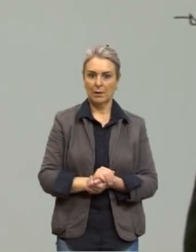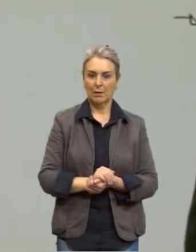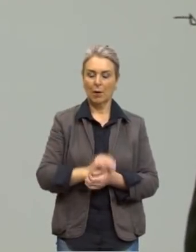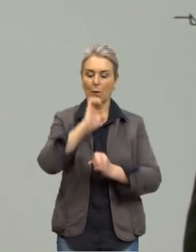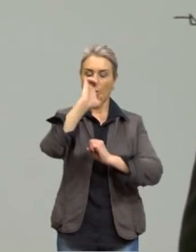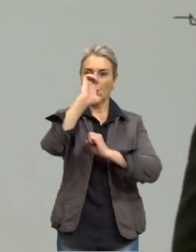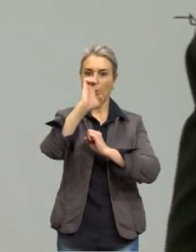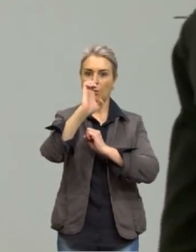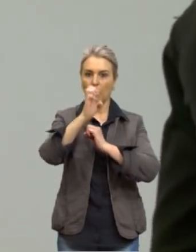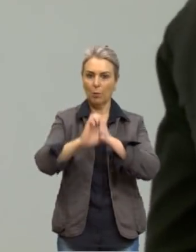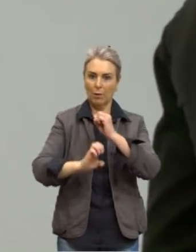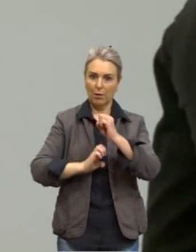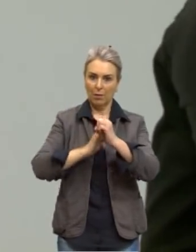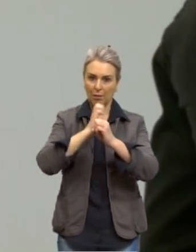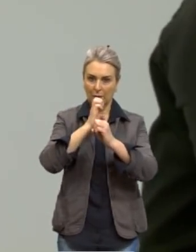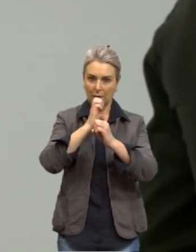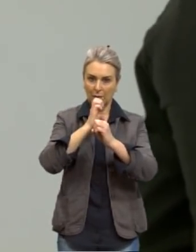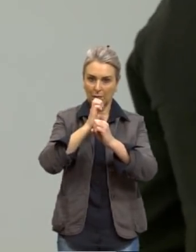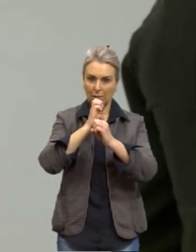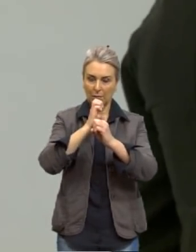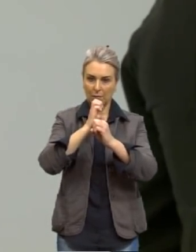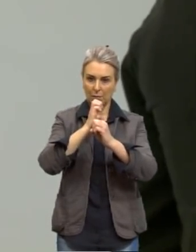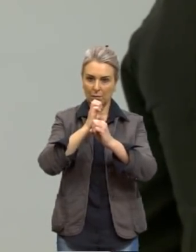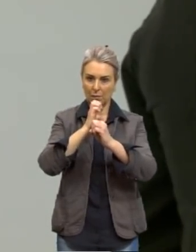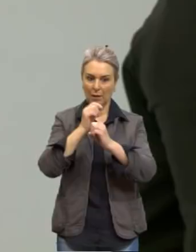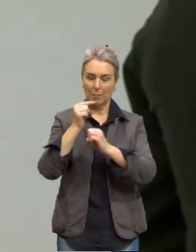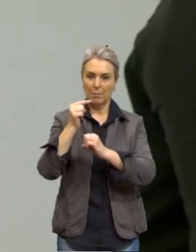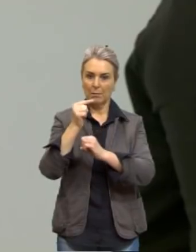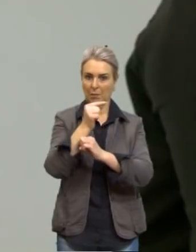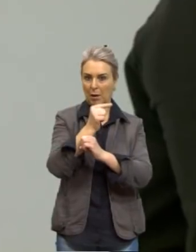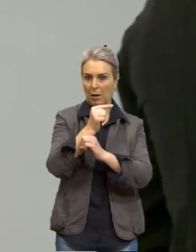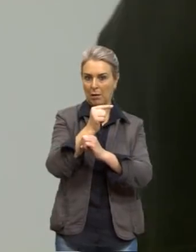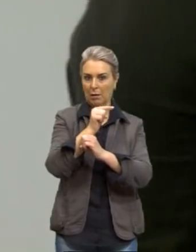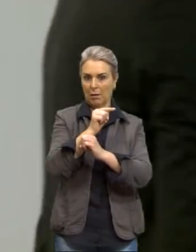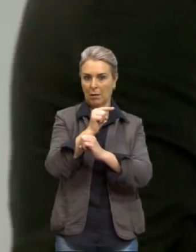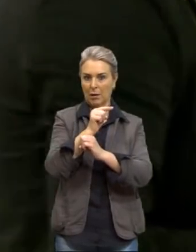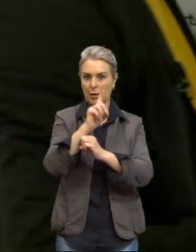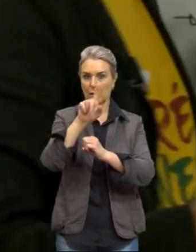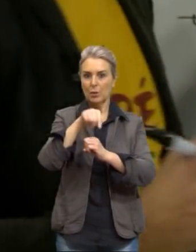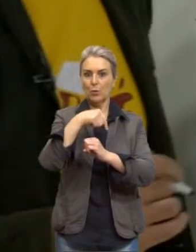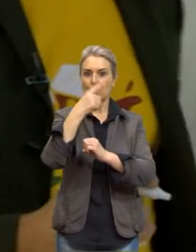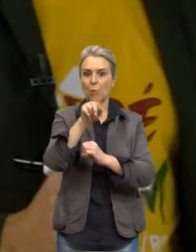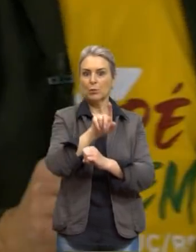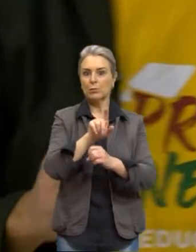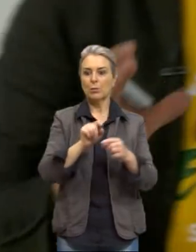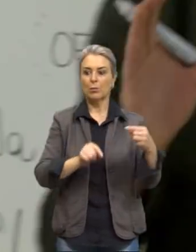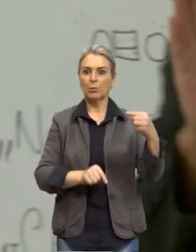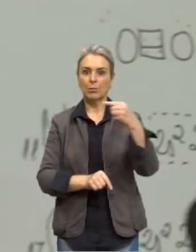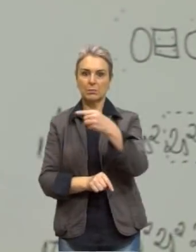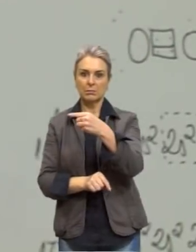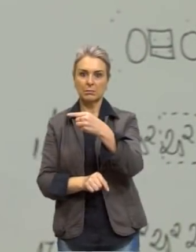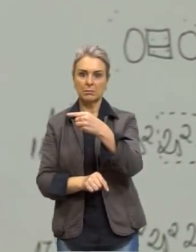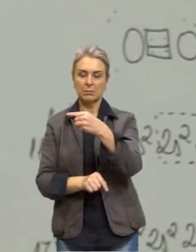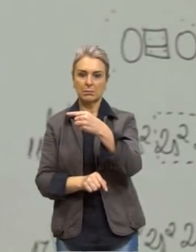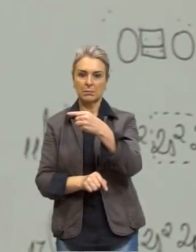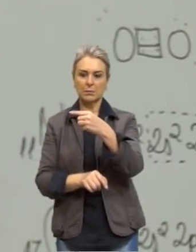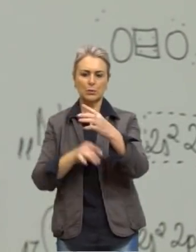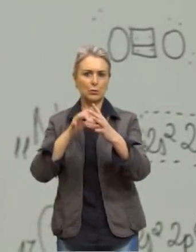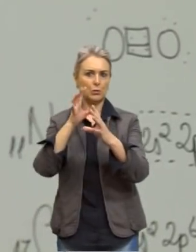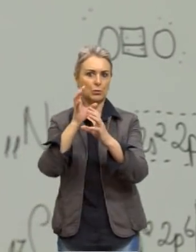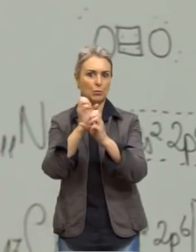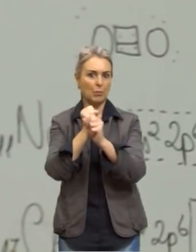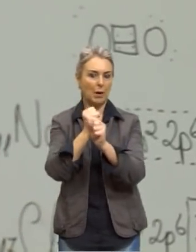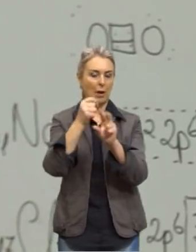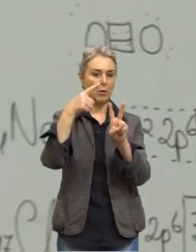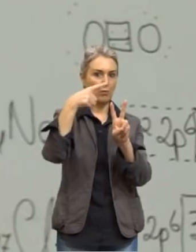pague de elétrons está voltado para cá e aqui está voltado para cá se a gente trabalhar com a soma